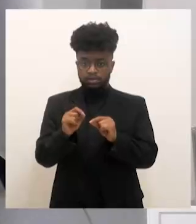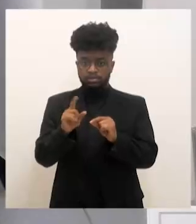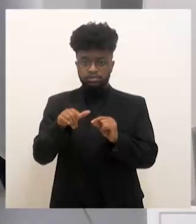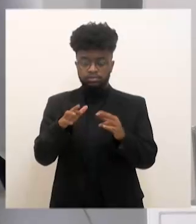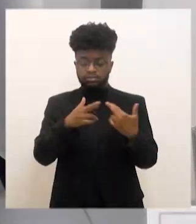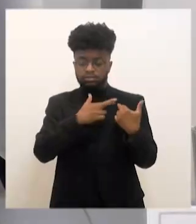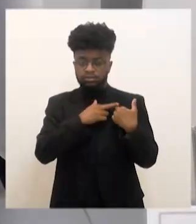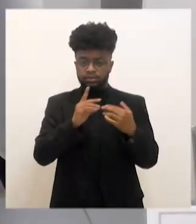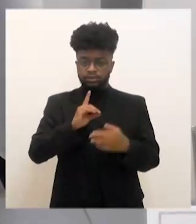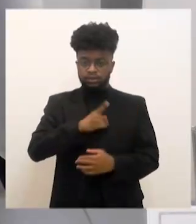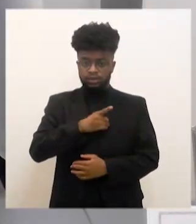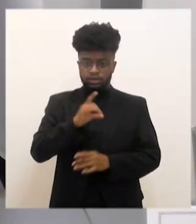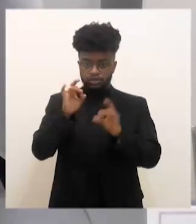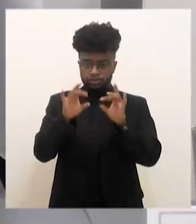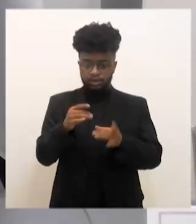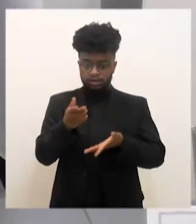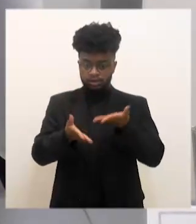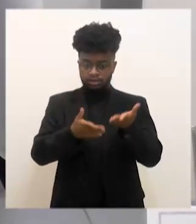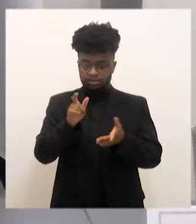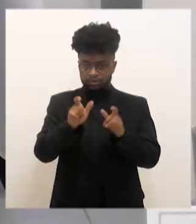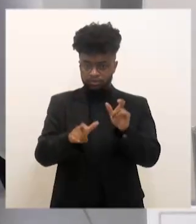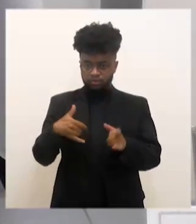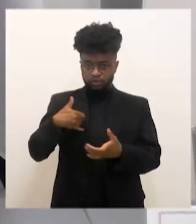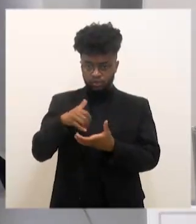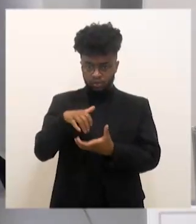Delegacia Especial de Atendimento à Pessoa Idosa